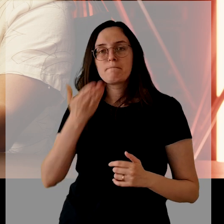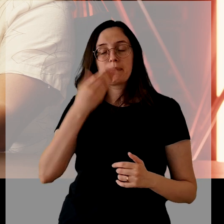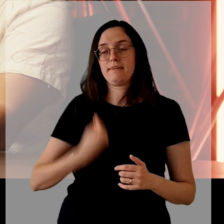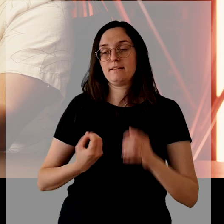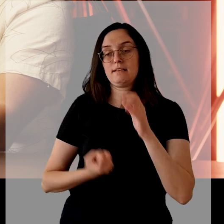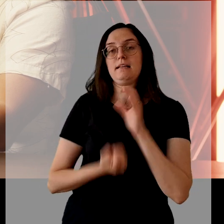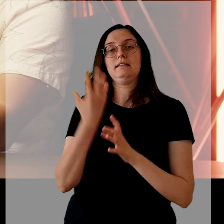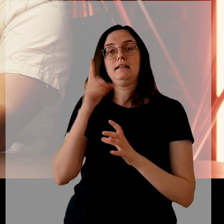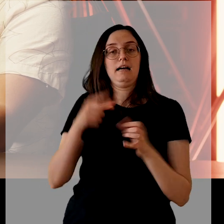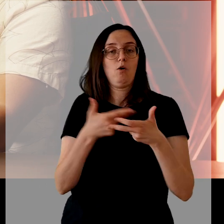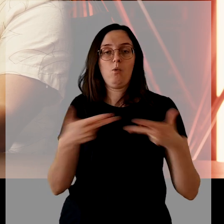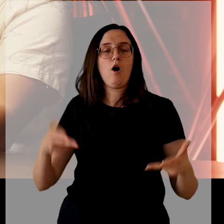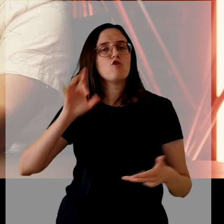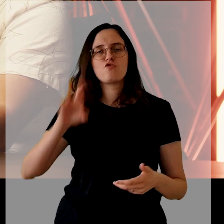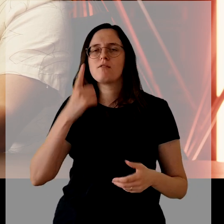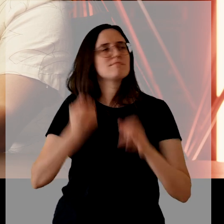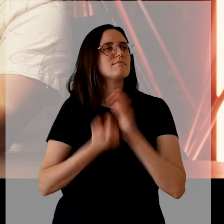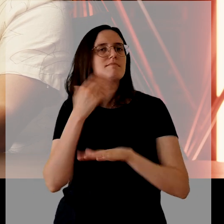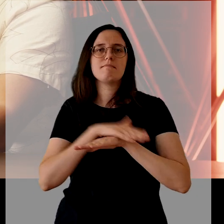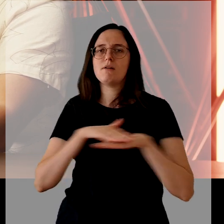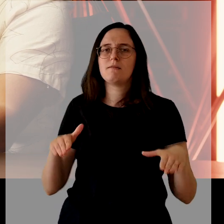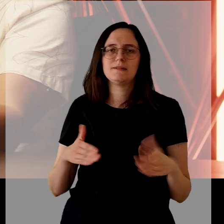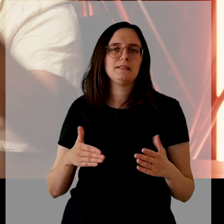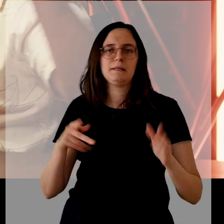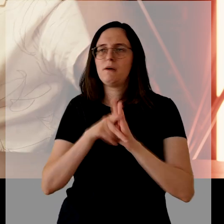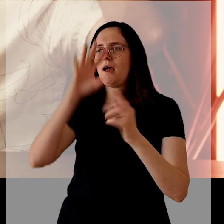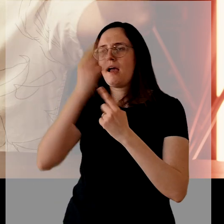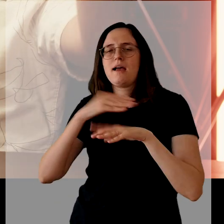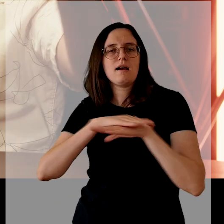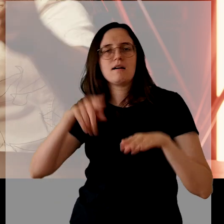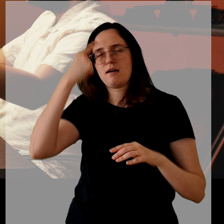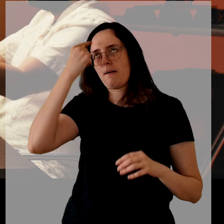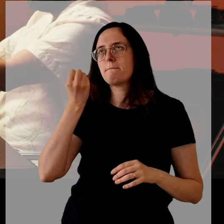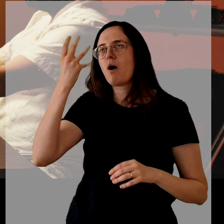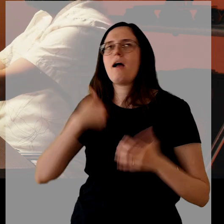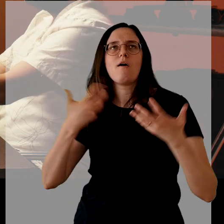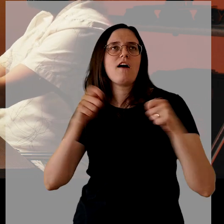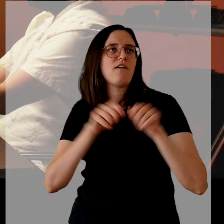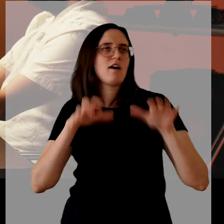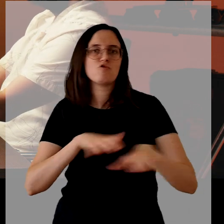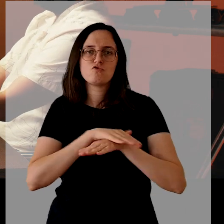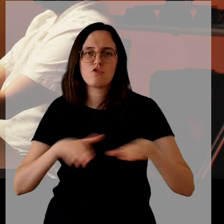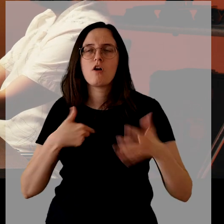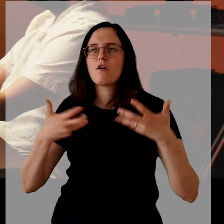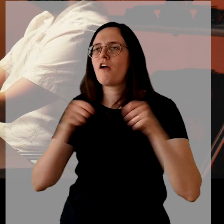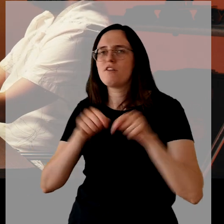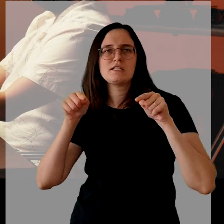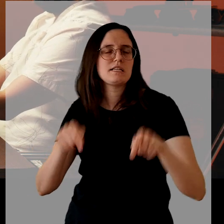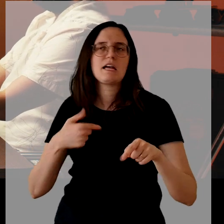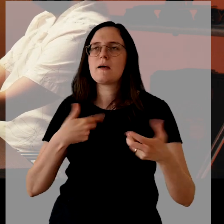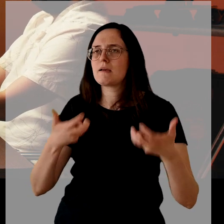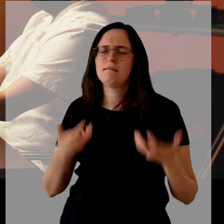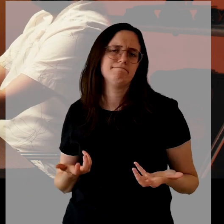estar criando uma coisa que não é só uma criação artística da sua cabeça que você quer realizar e você quer fazer